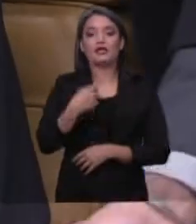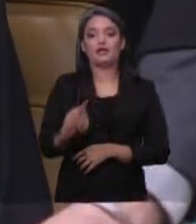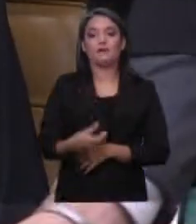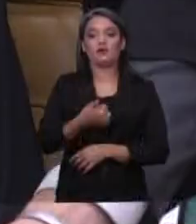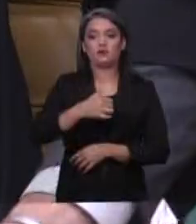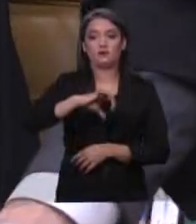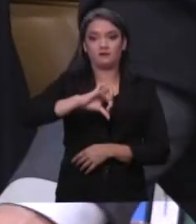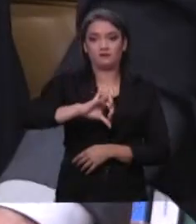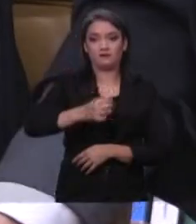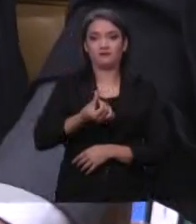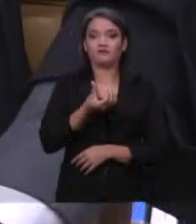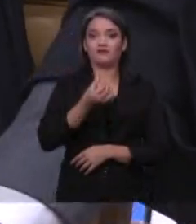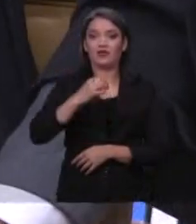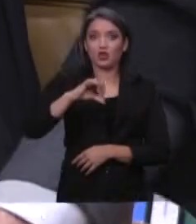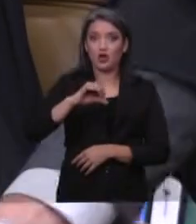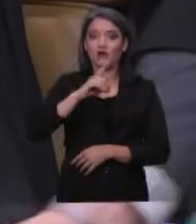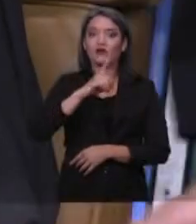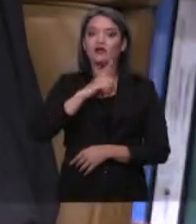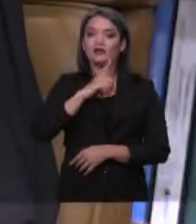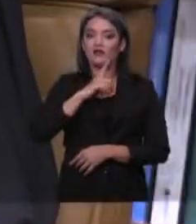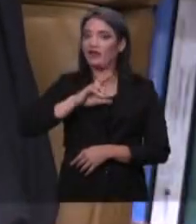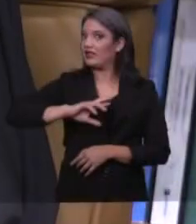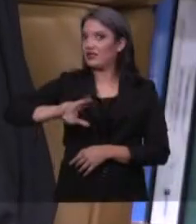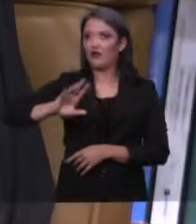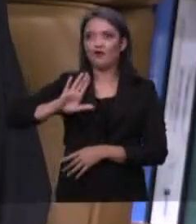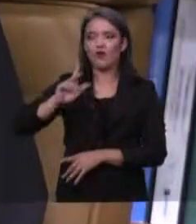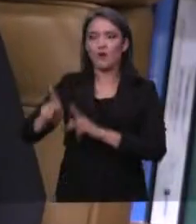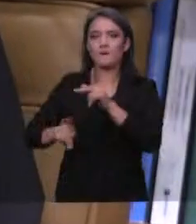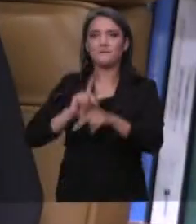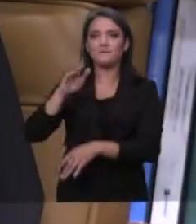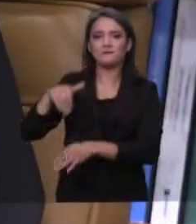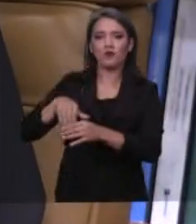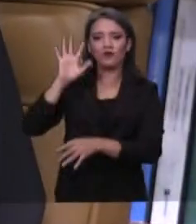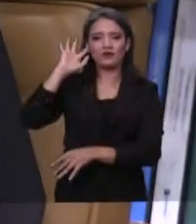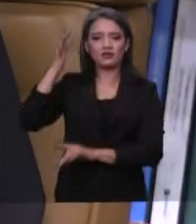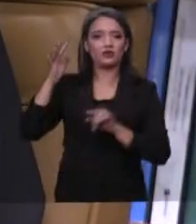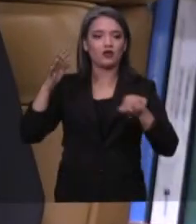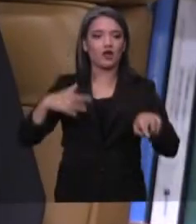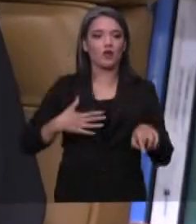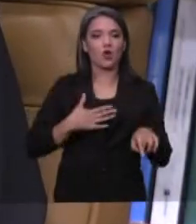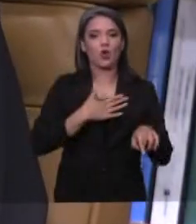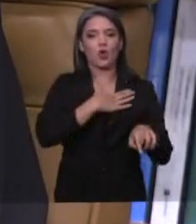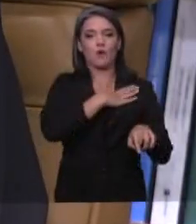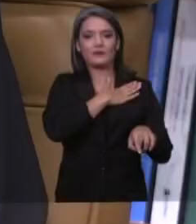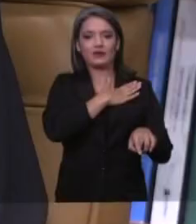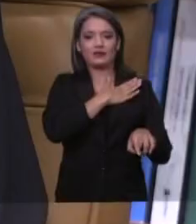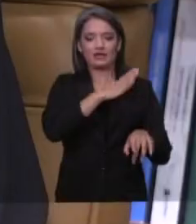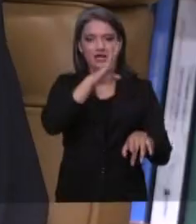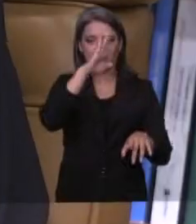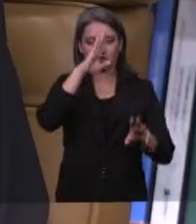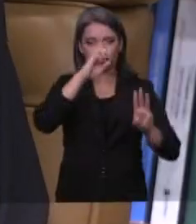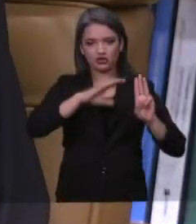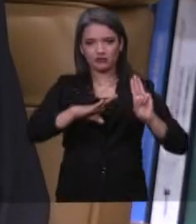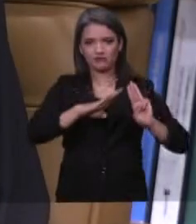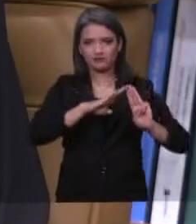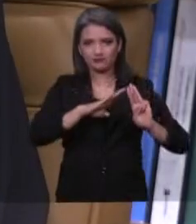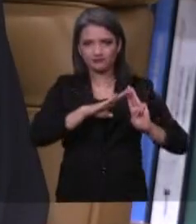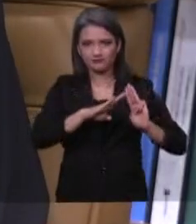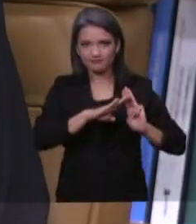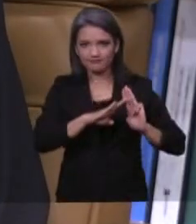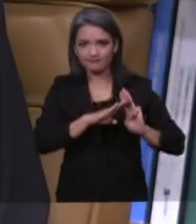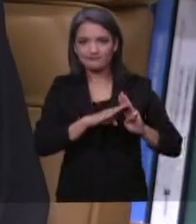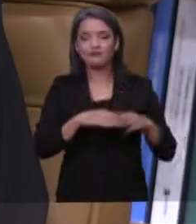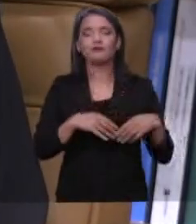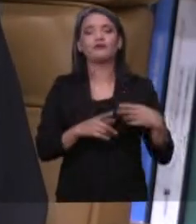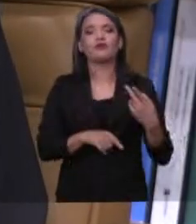1969, que não foi pelo povo, foi pelo comandante da Marinha de Guerra, do Exército e da Aeronáutica Militar.